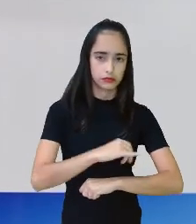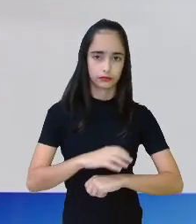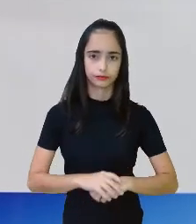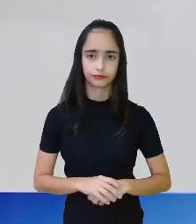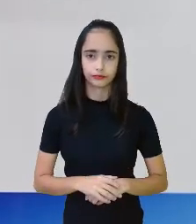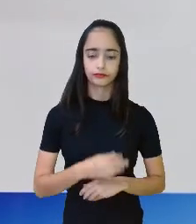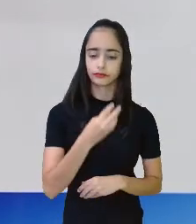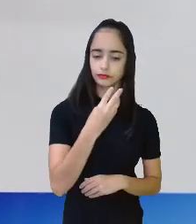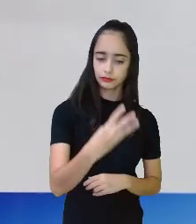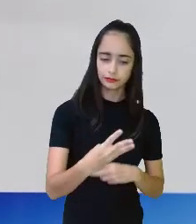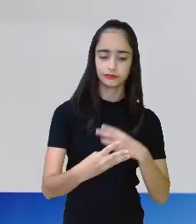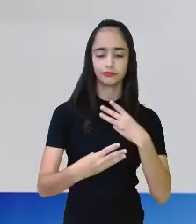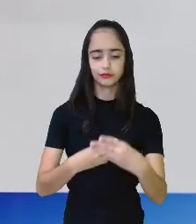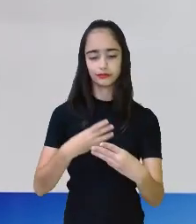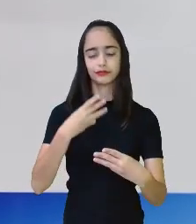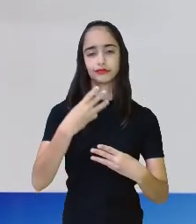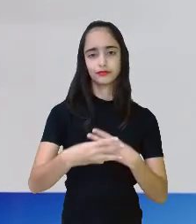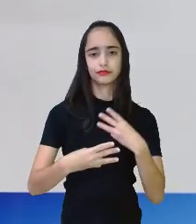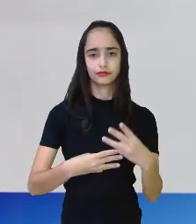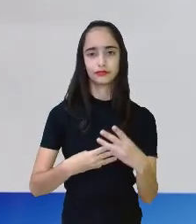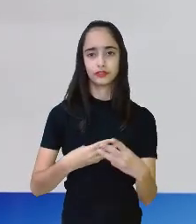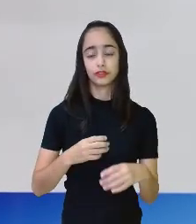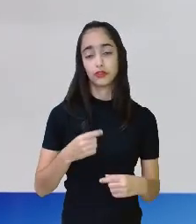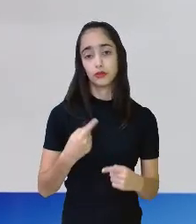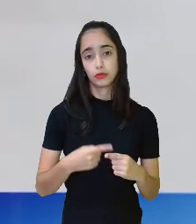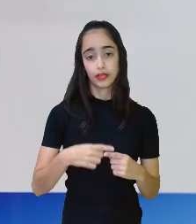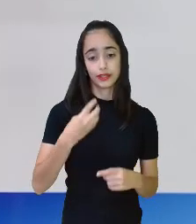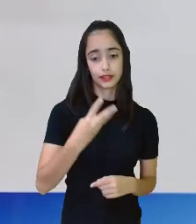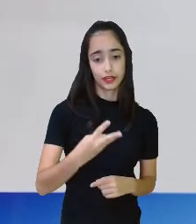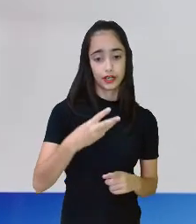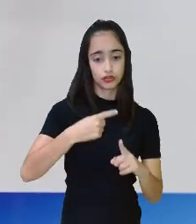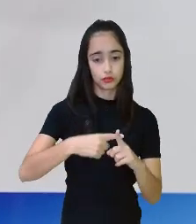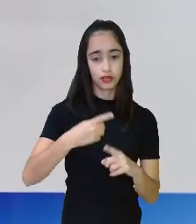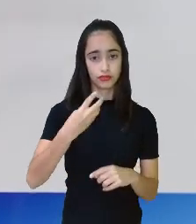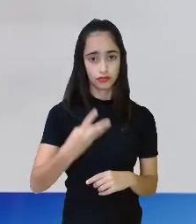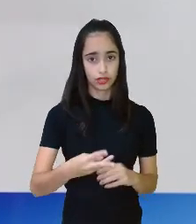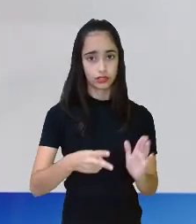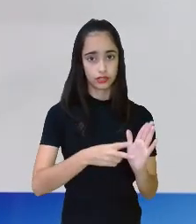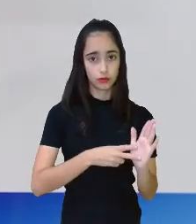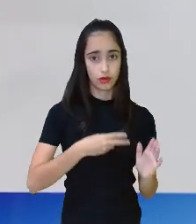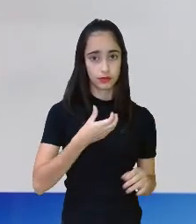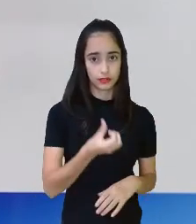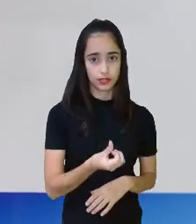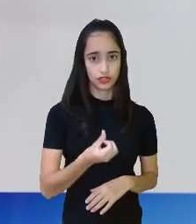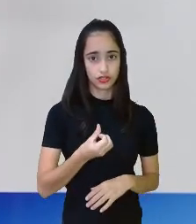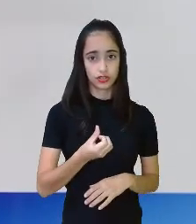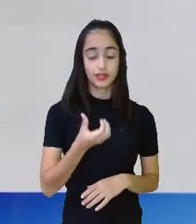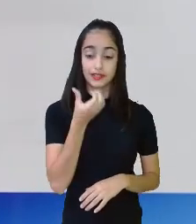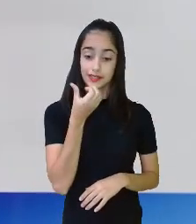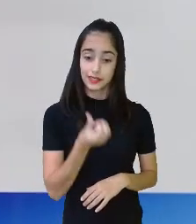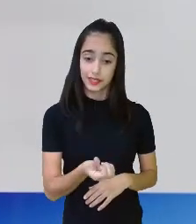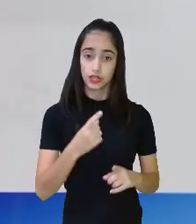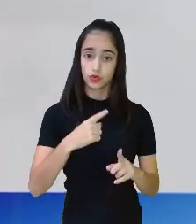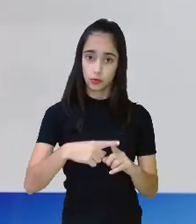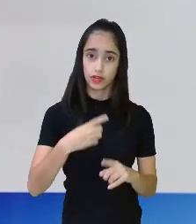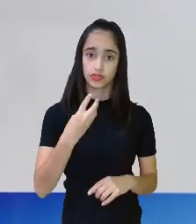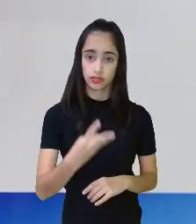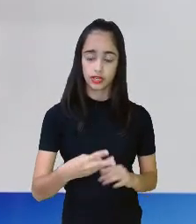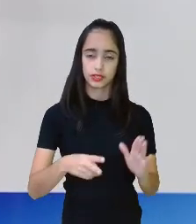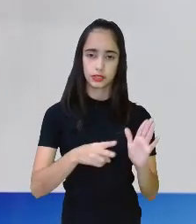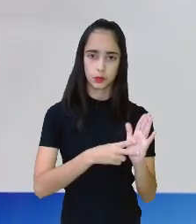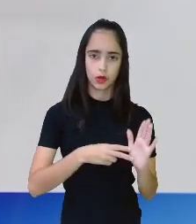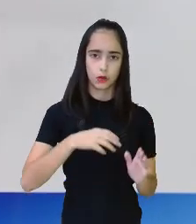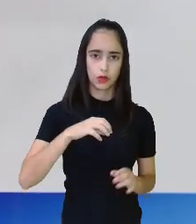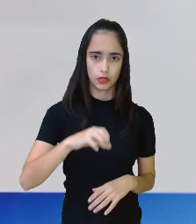3 em 3. Então, 3 mais 3, 6. Aí, 6 mais 3 também, 9. 9